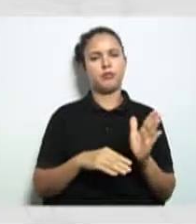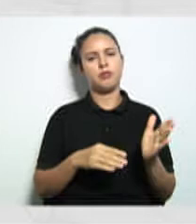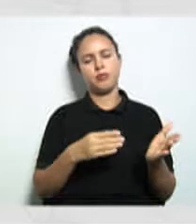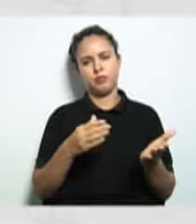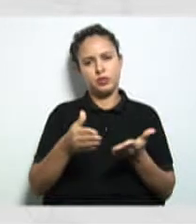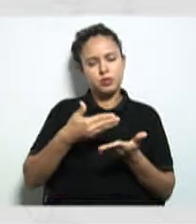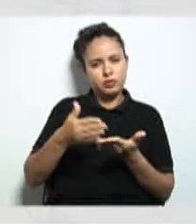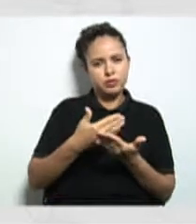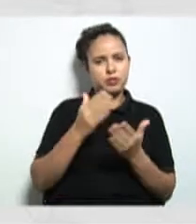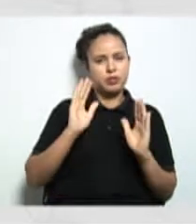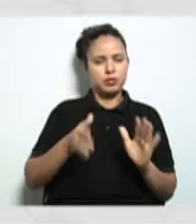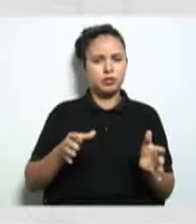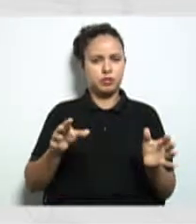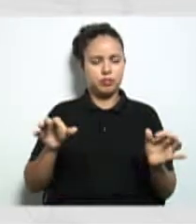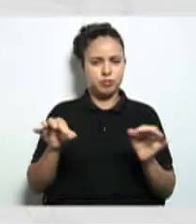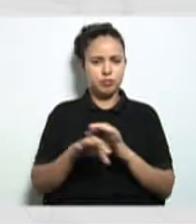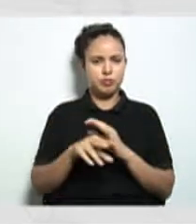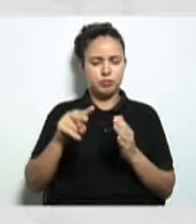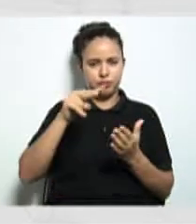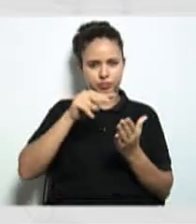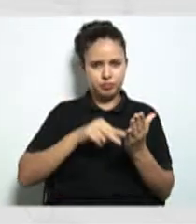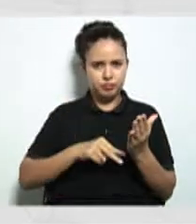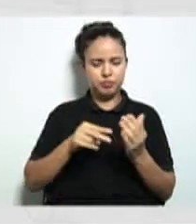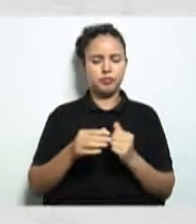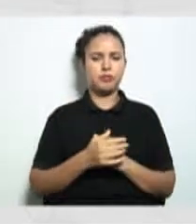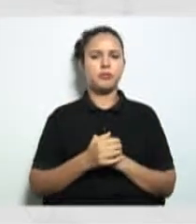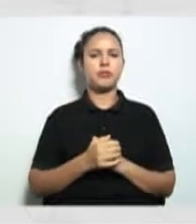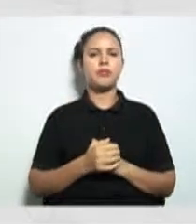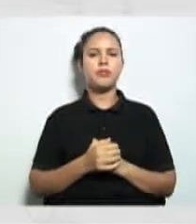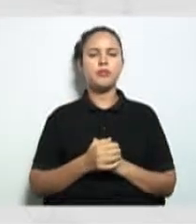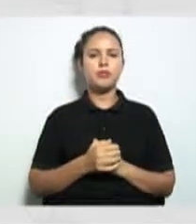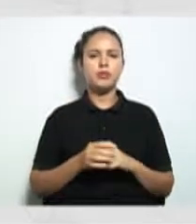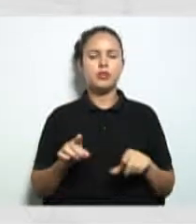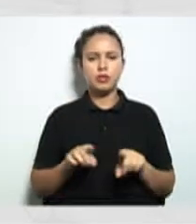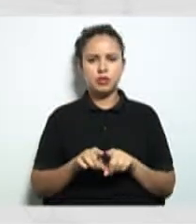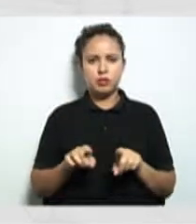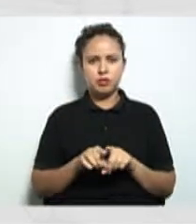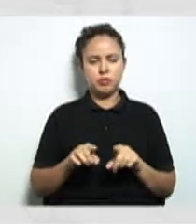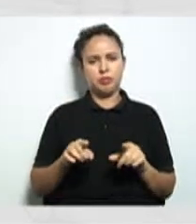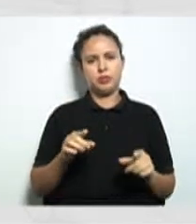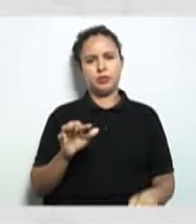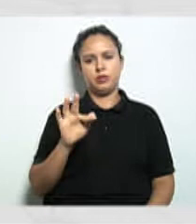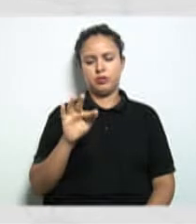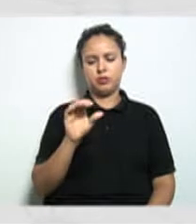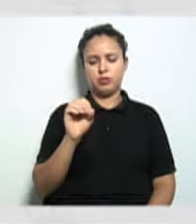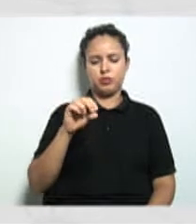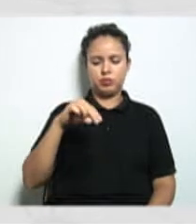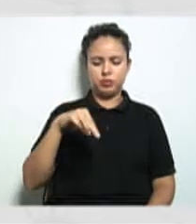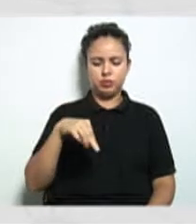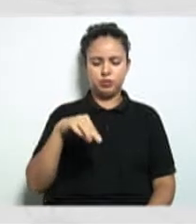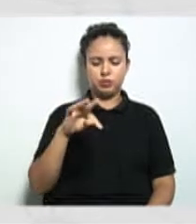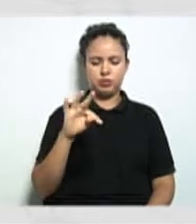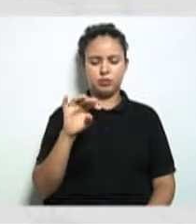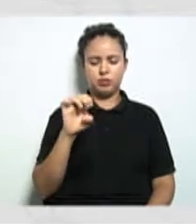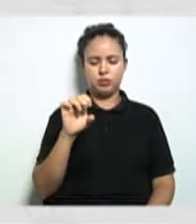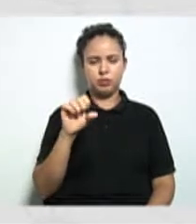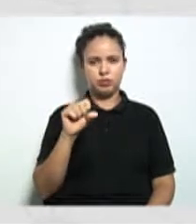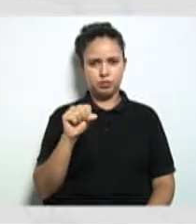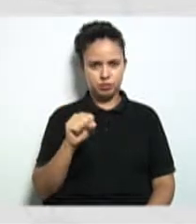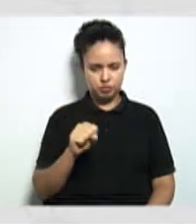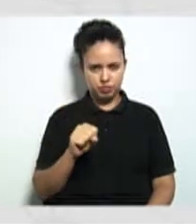que você já leu, coloca as fontes de referência que você está pesquisando sobre os ramos